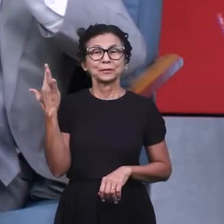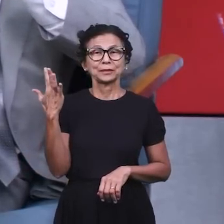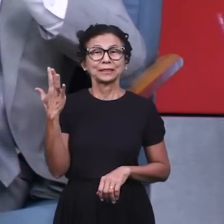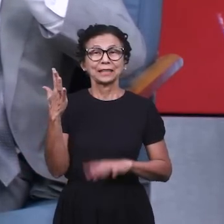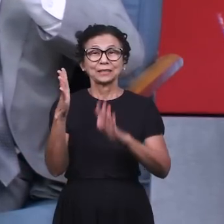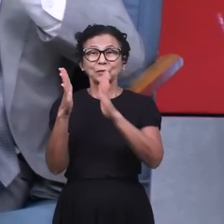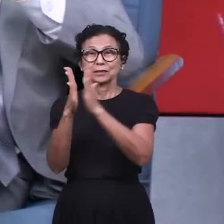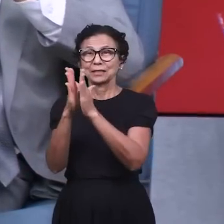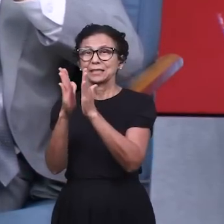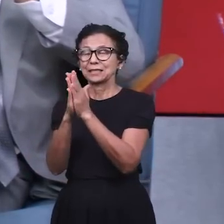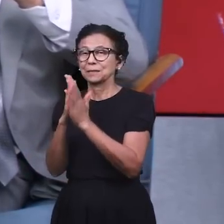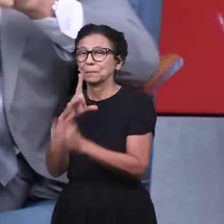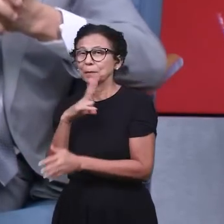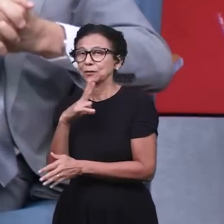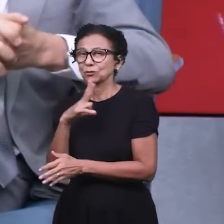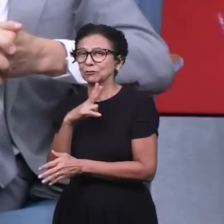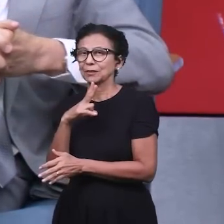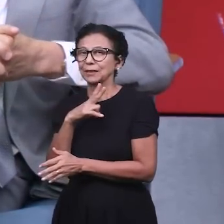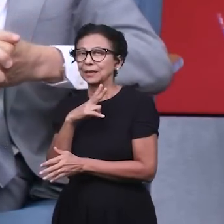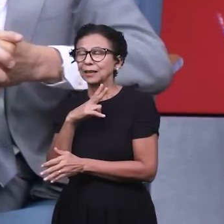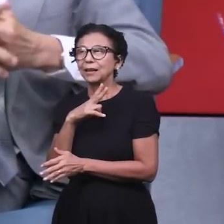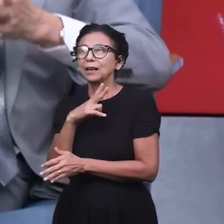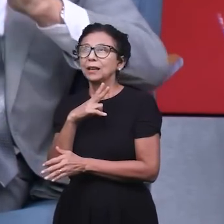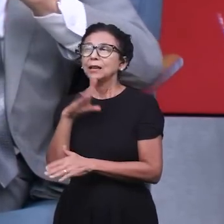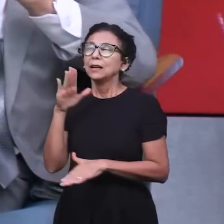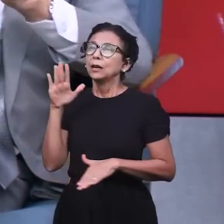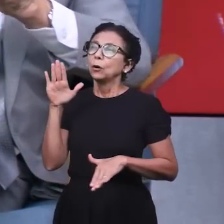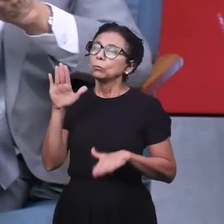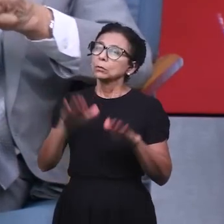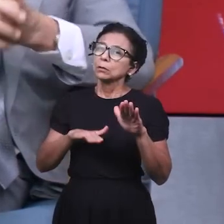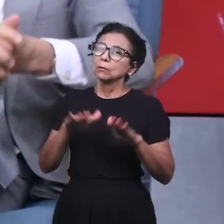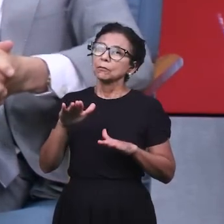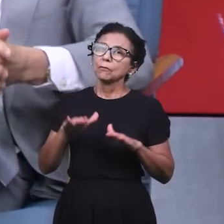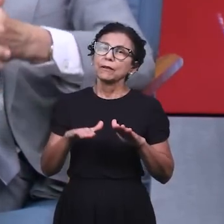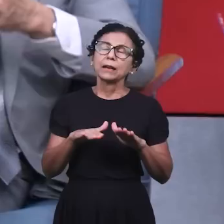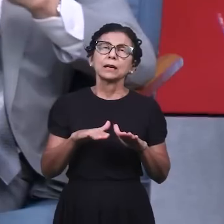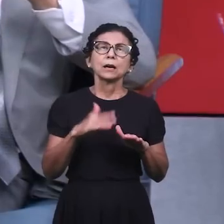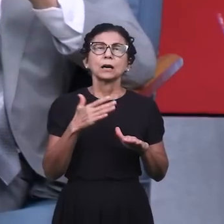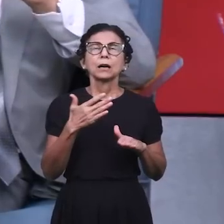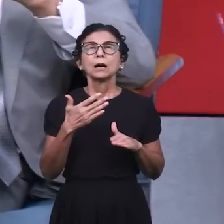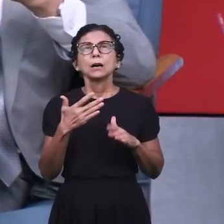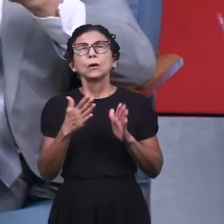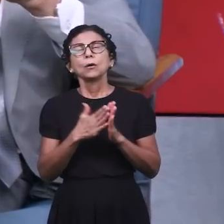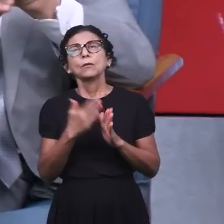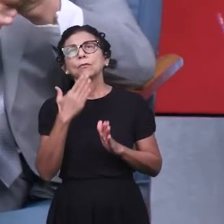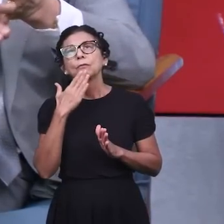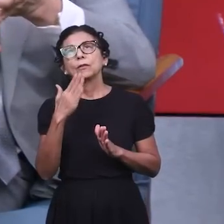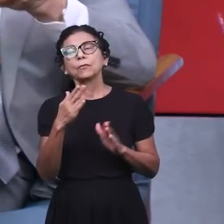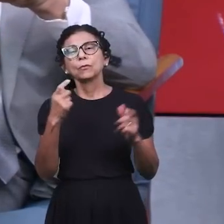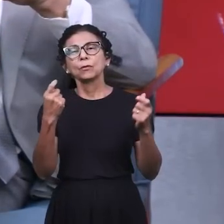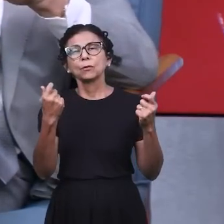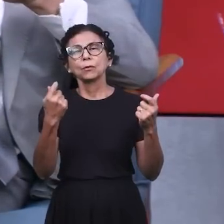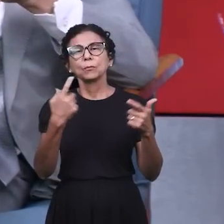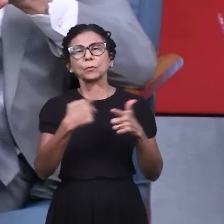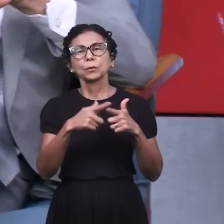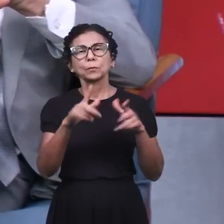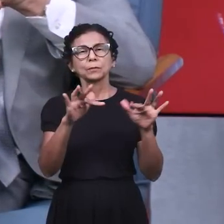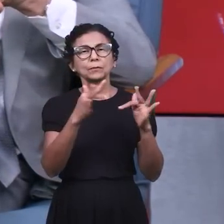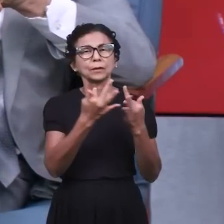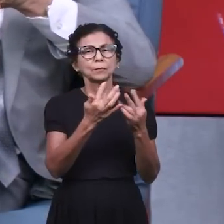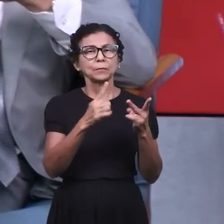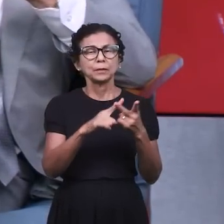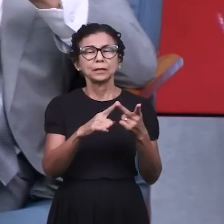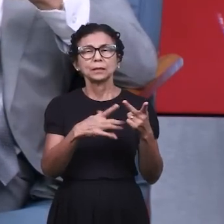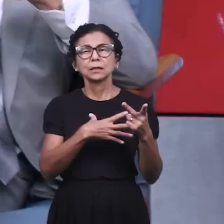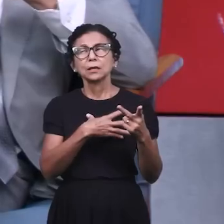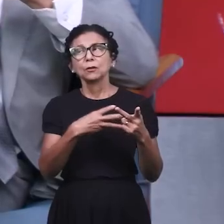momento de oração que você fez ali de madrugada, talvez intercedendo por uma necessidade do lar, por uma